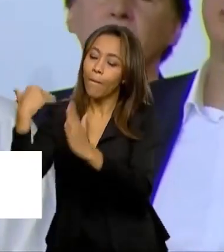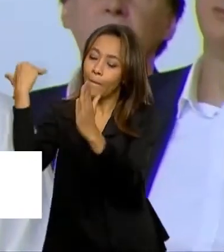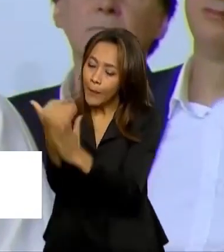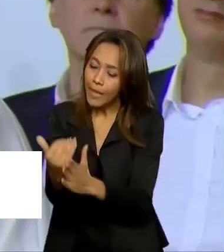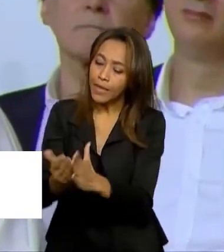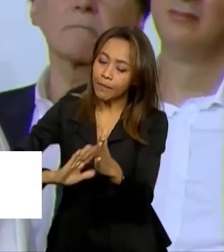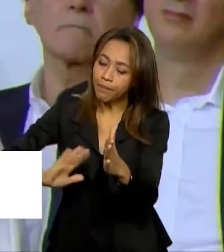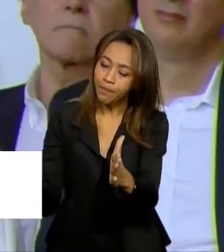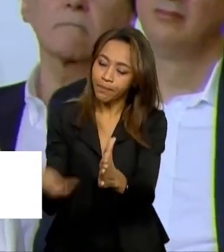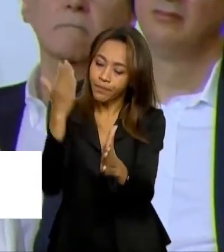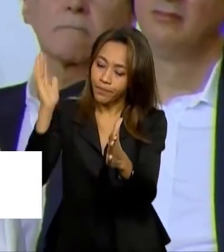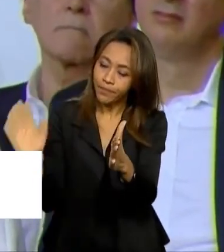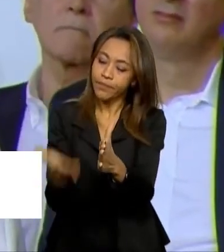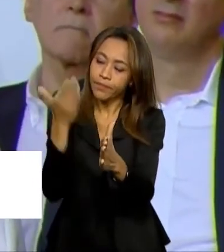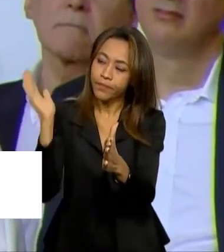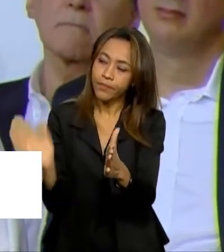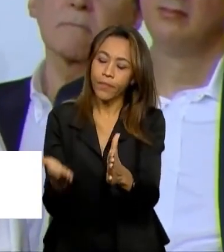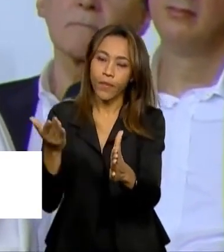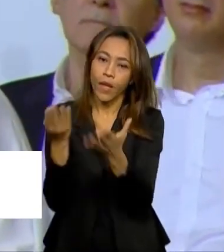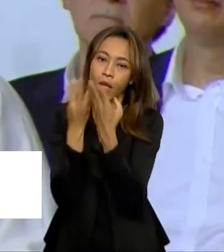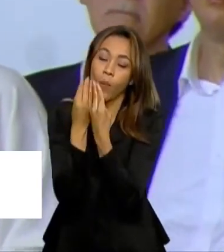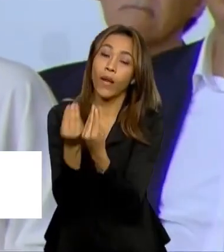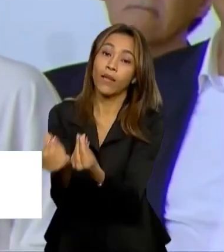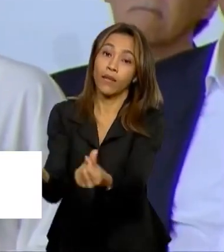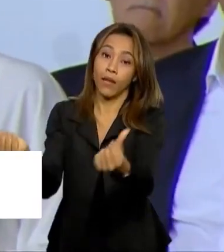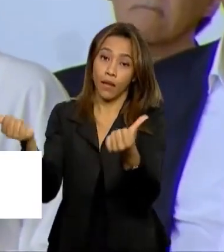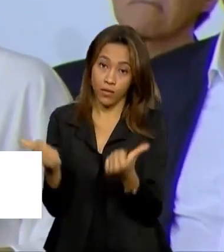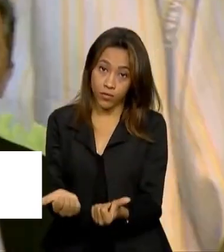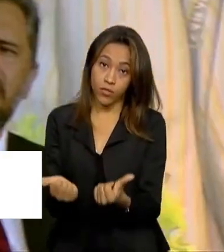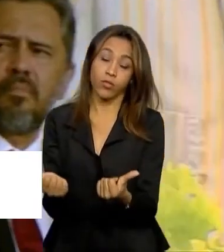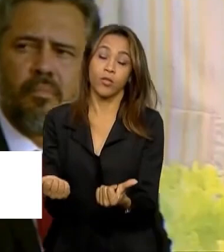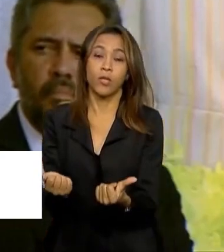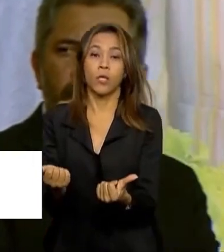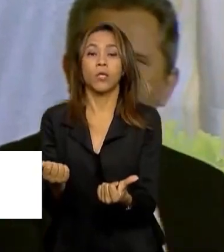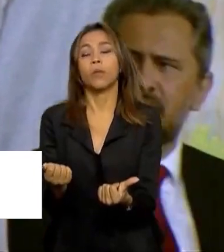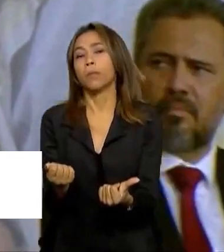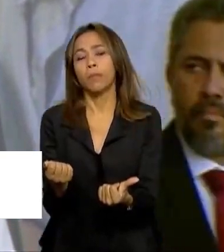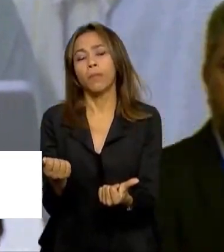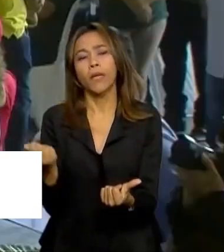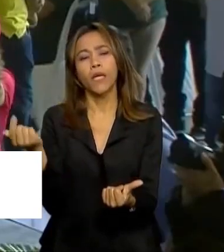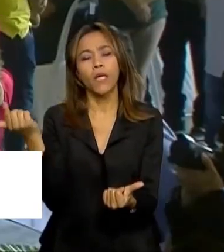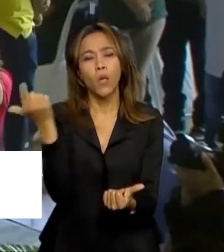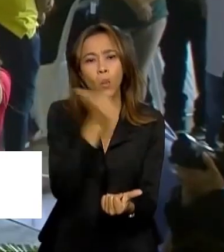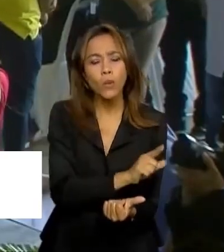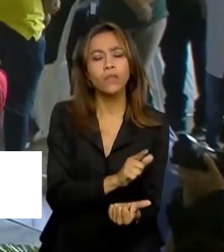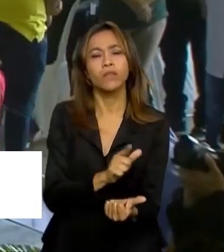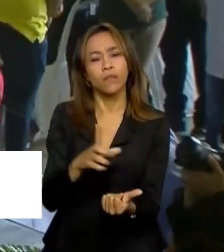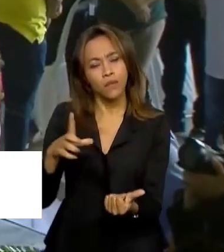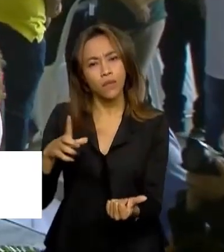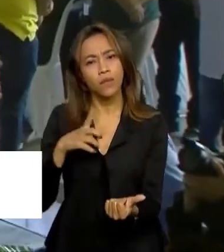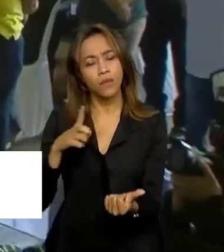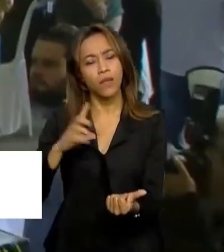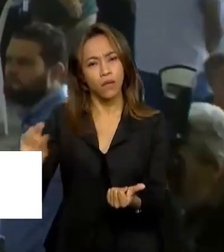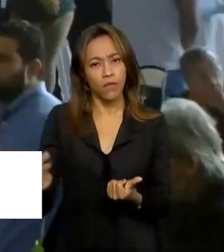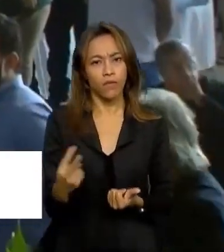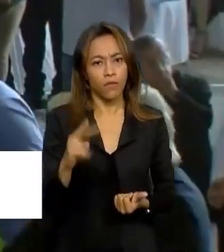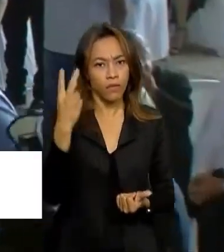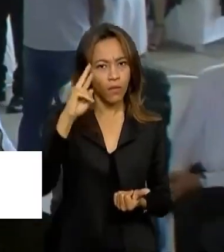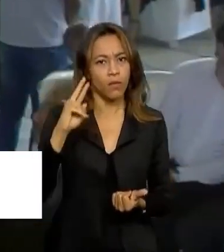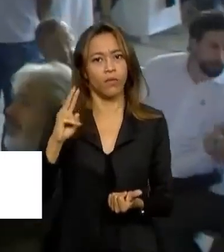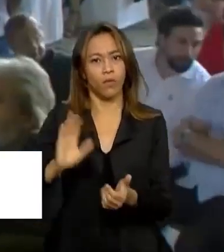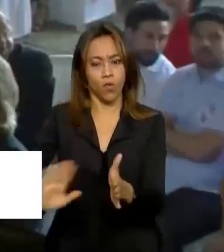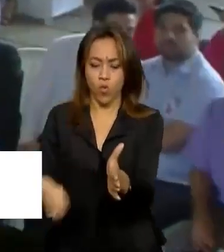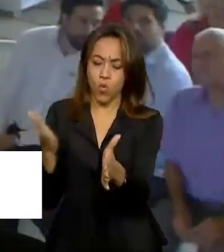produtividade, aumente a qualidade, para que ele coloque mais valor no produto que ele fabrica, que ele